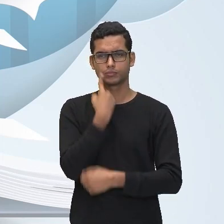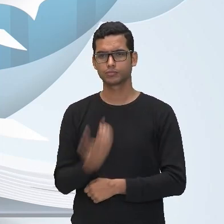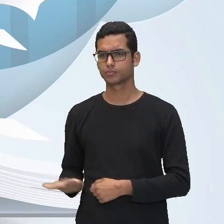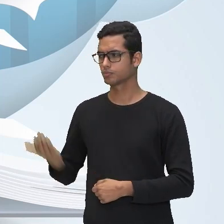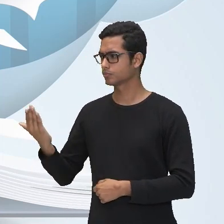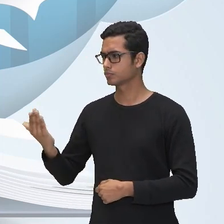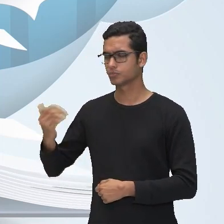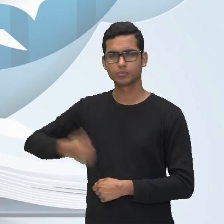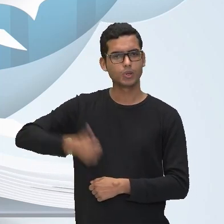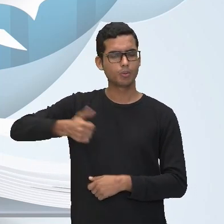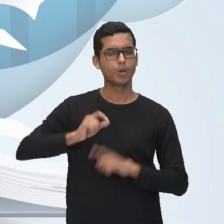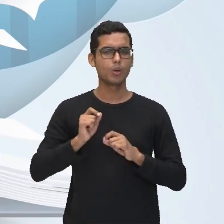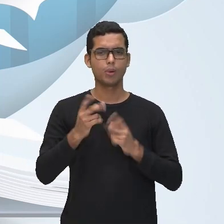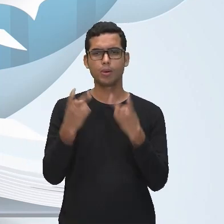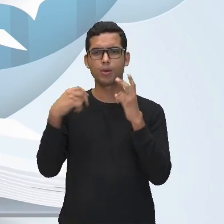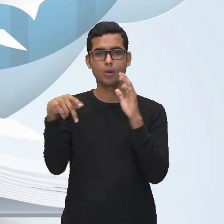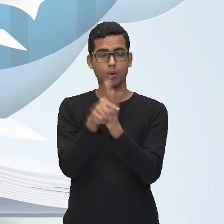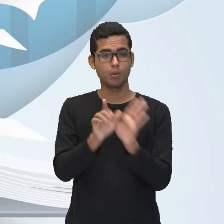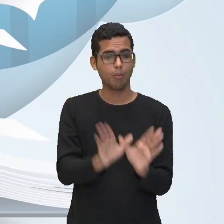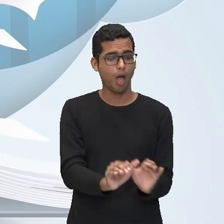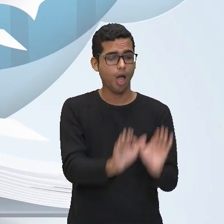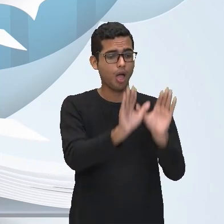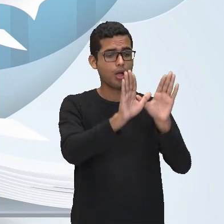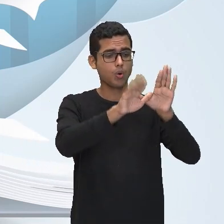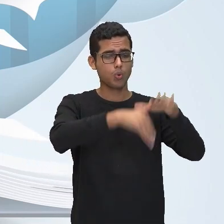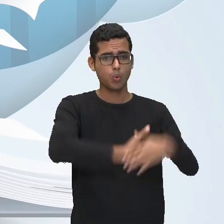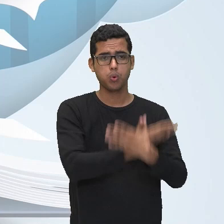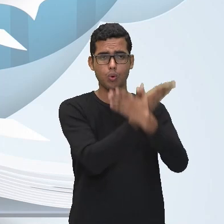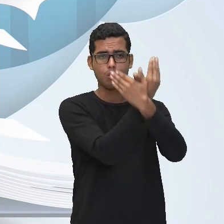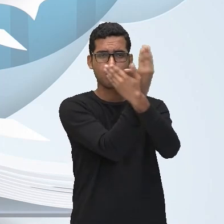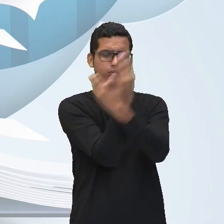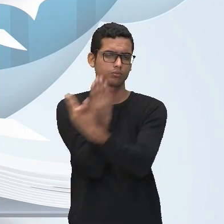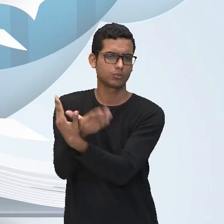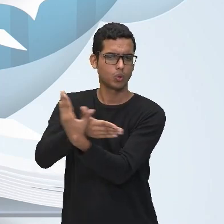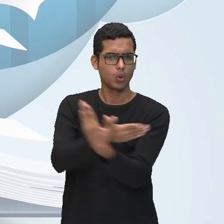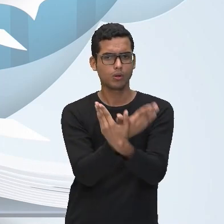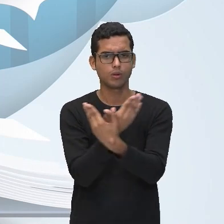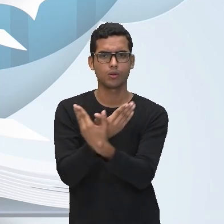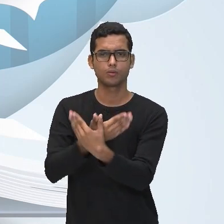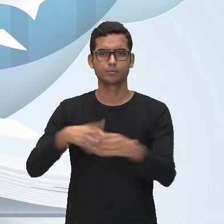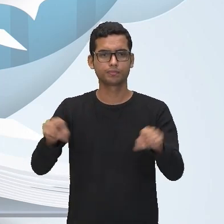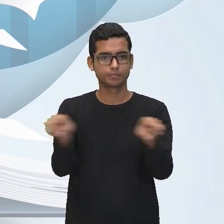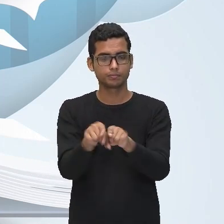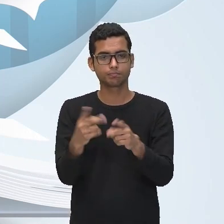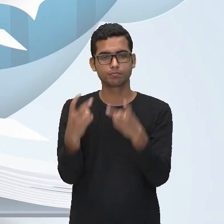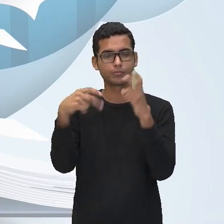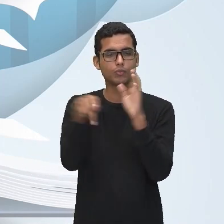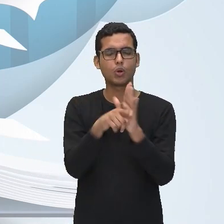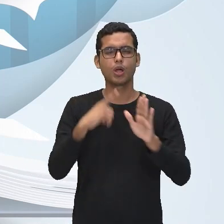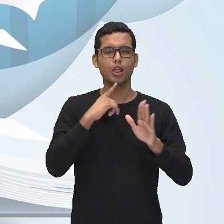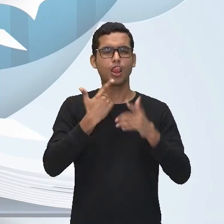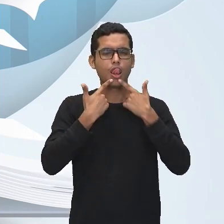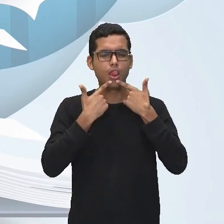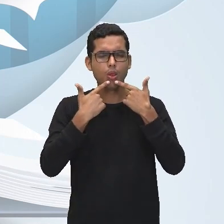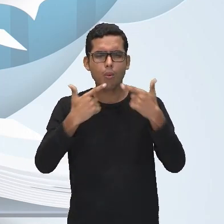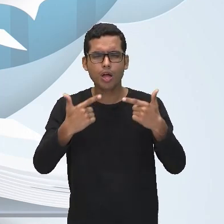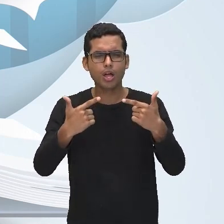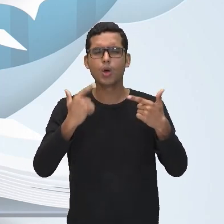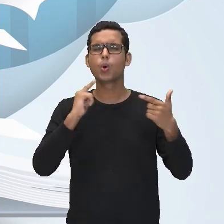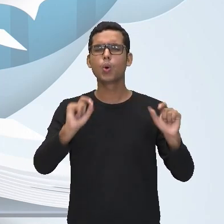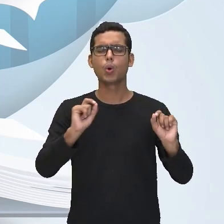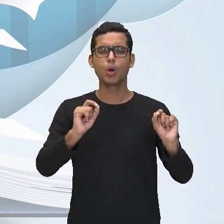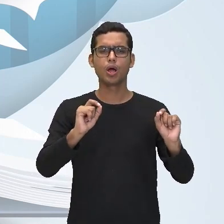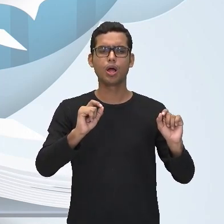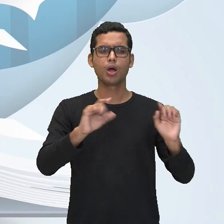primeiro verso? Os poemas são pássaros. Eu já observei aqui a linguagem conotativa. Disse que são